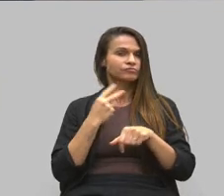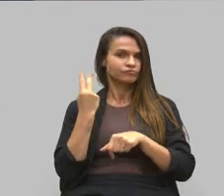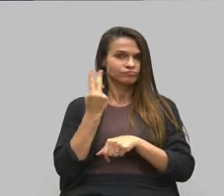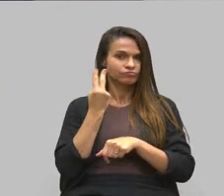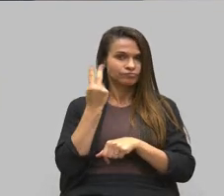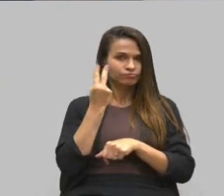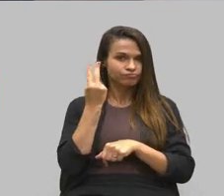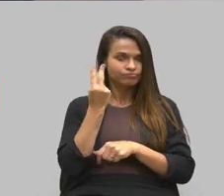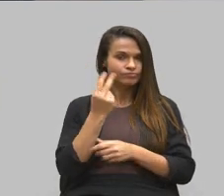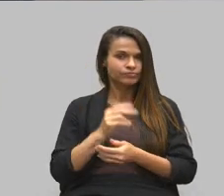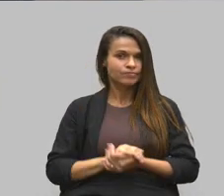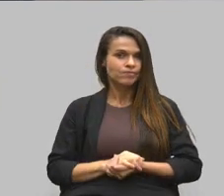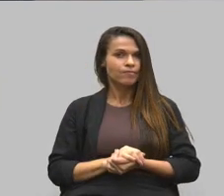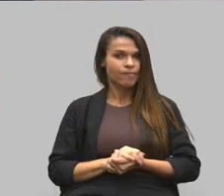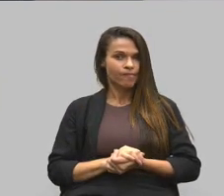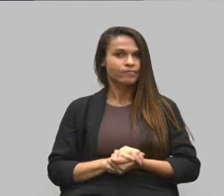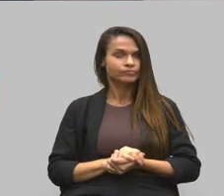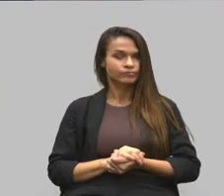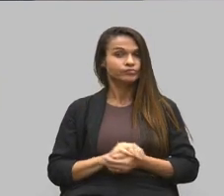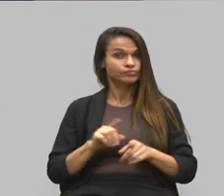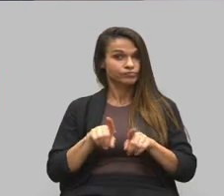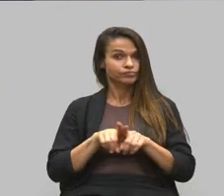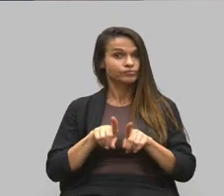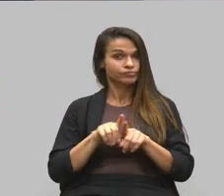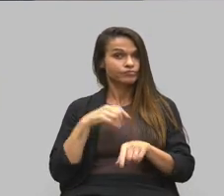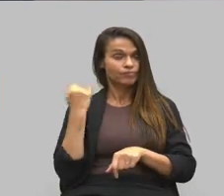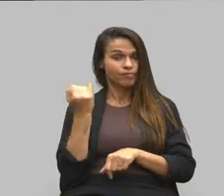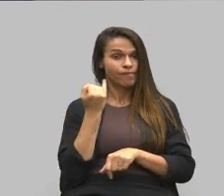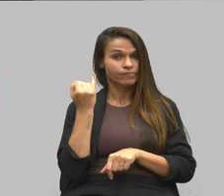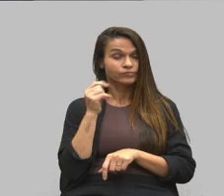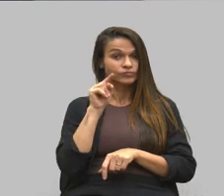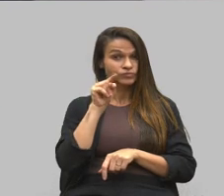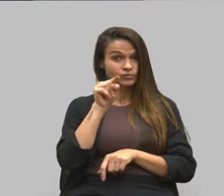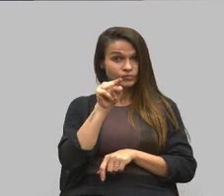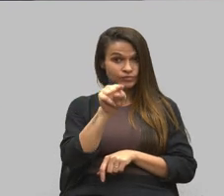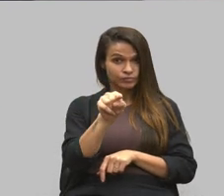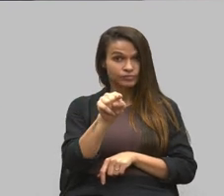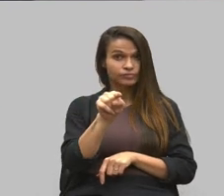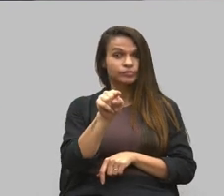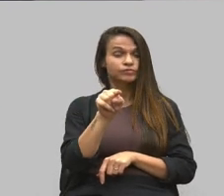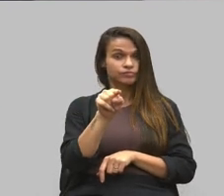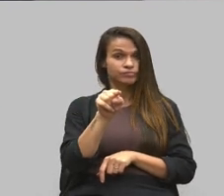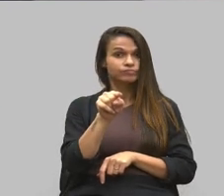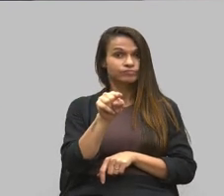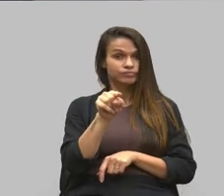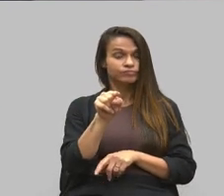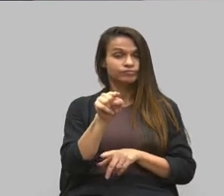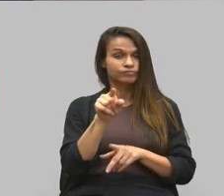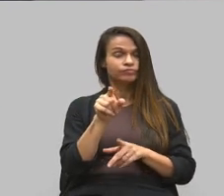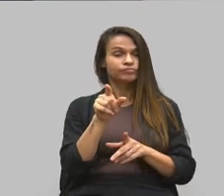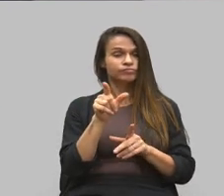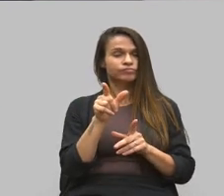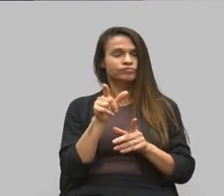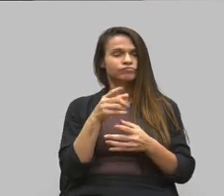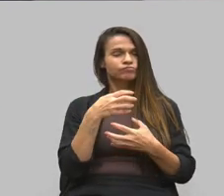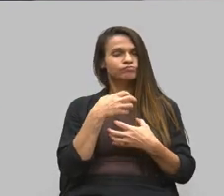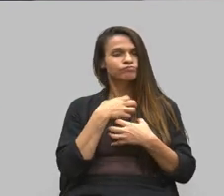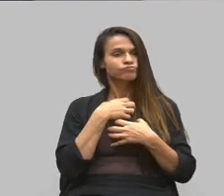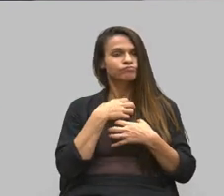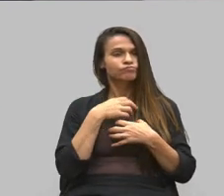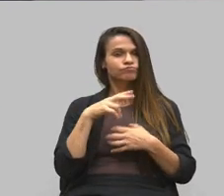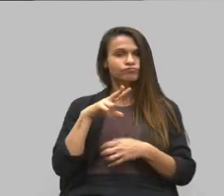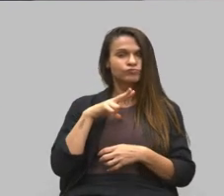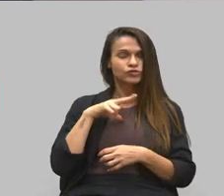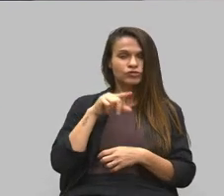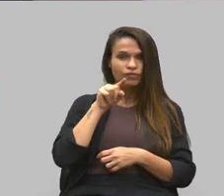e e muito mais importante então você de maneira customizada de maneira individualizada